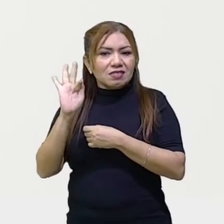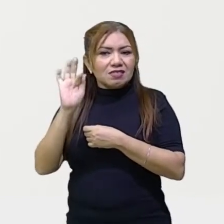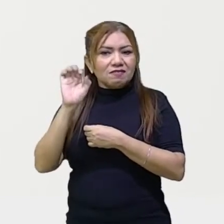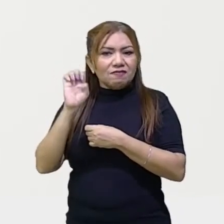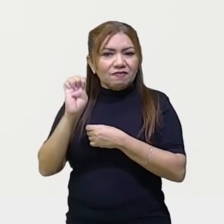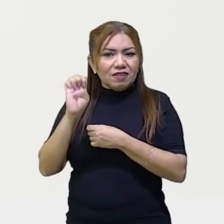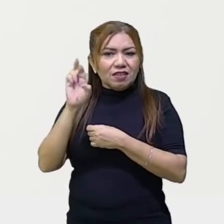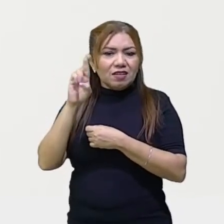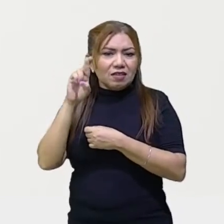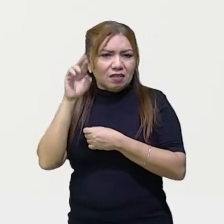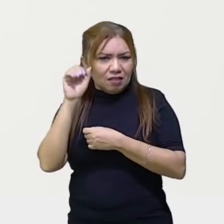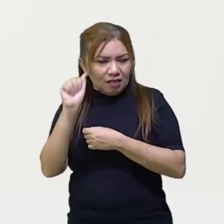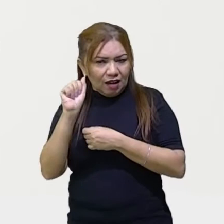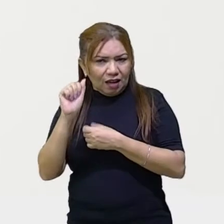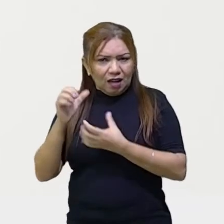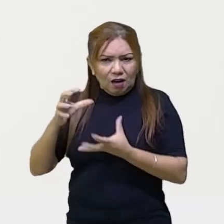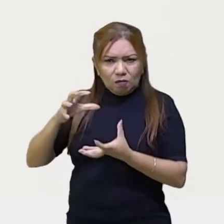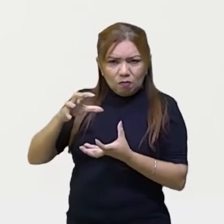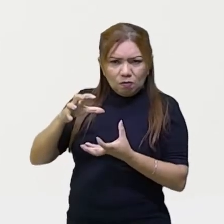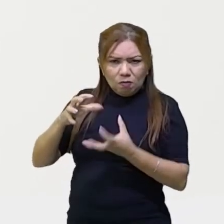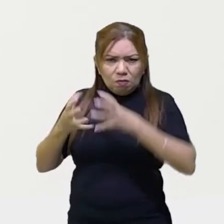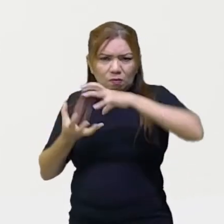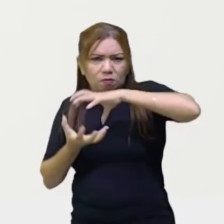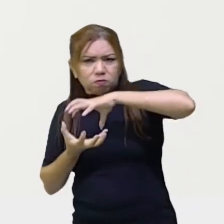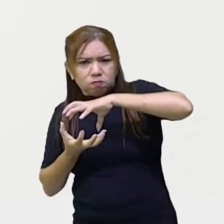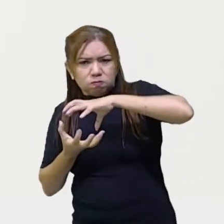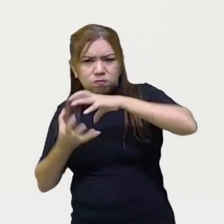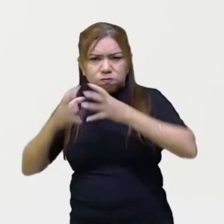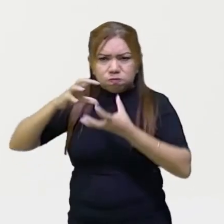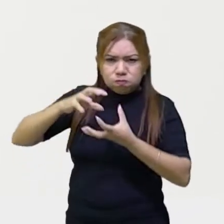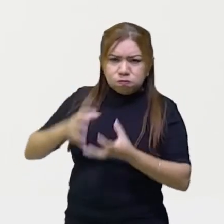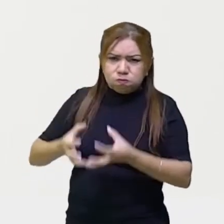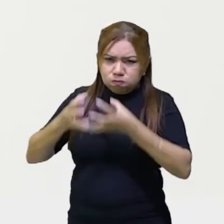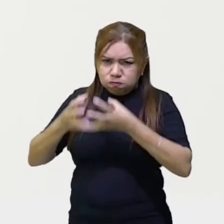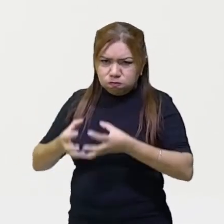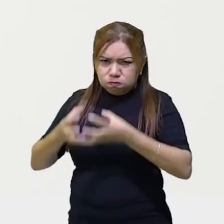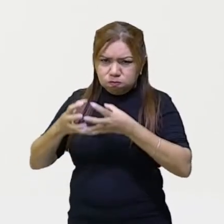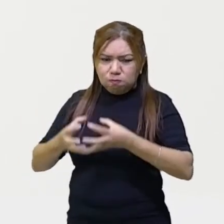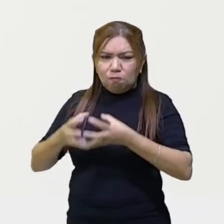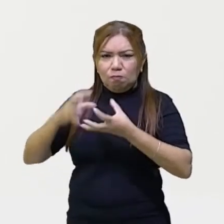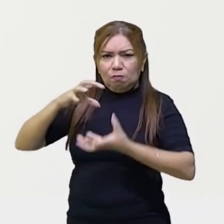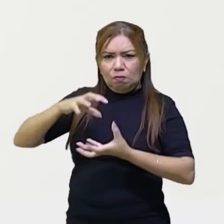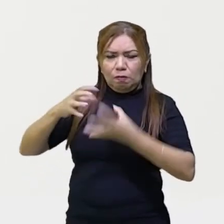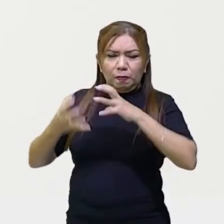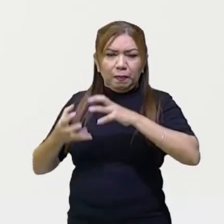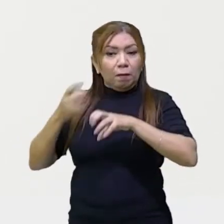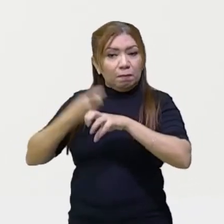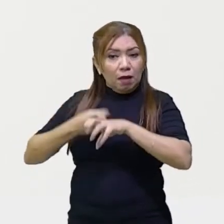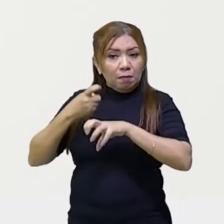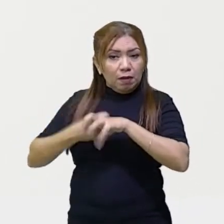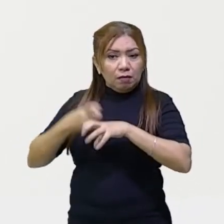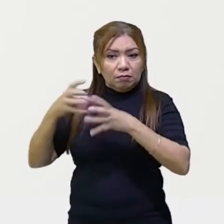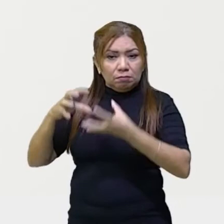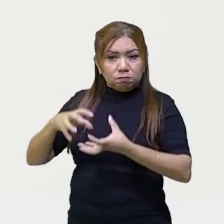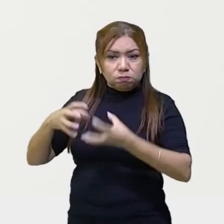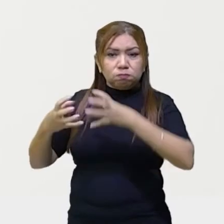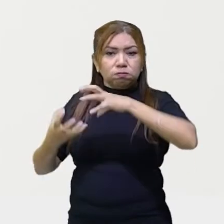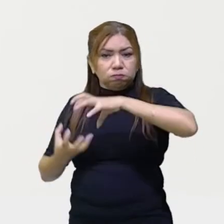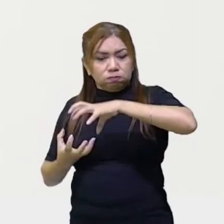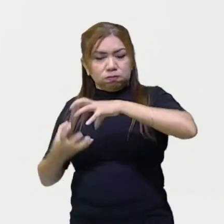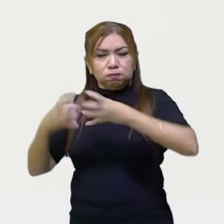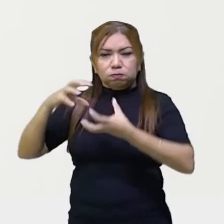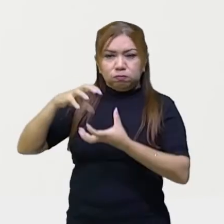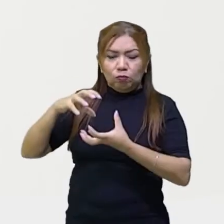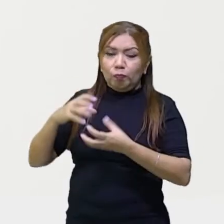limitado por uma superfície curva a sua forma esférica ela não tem bases ela não tem vértices e